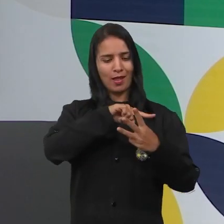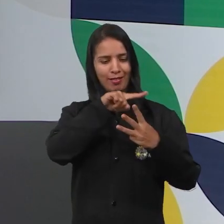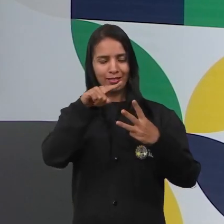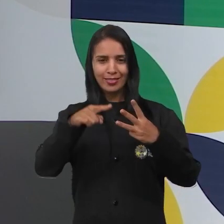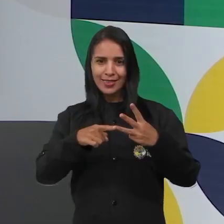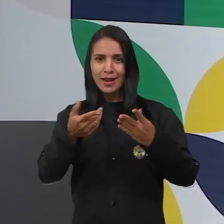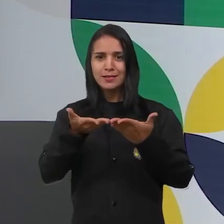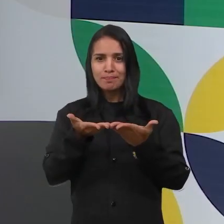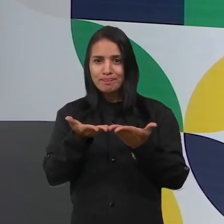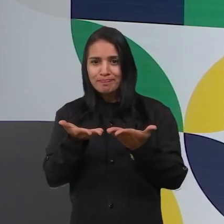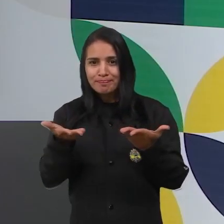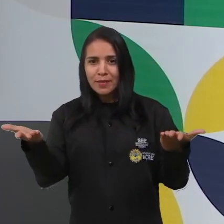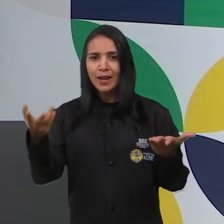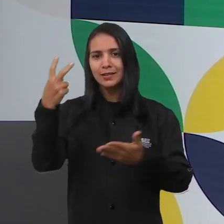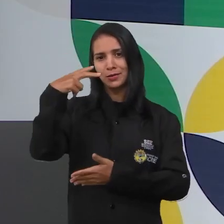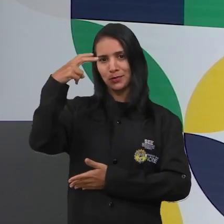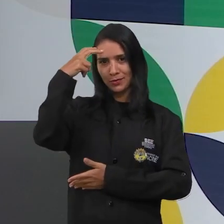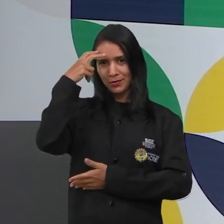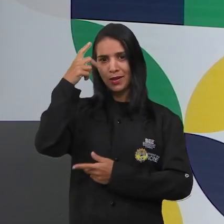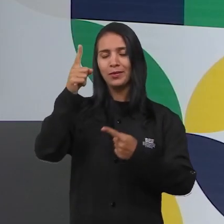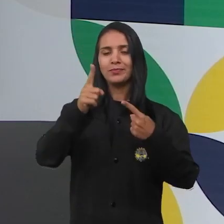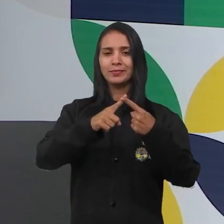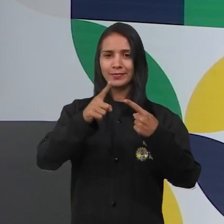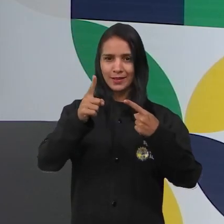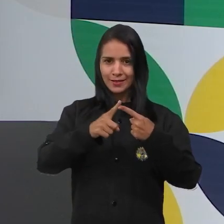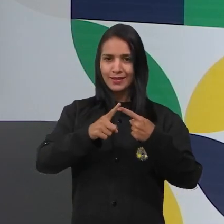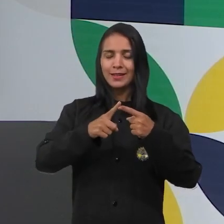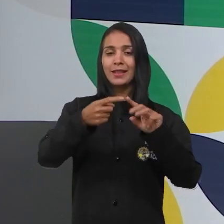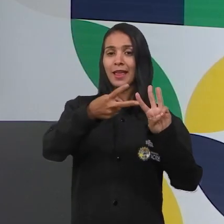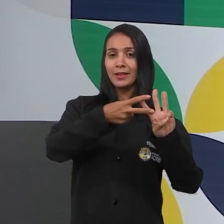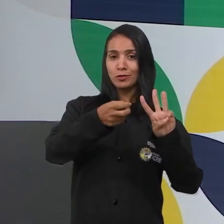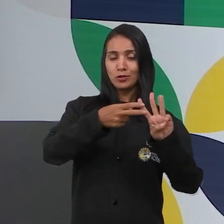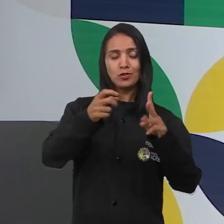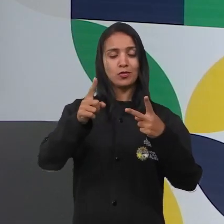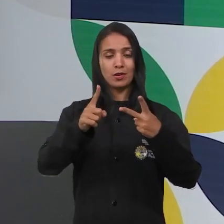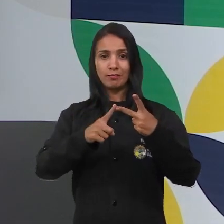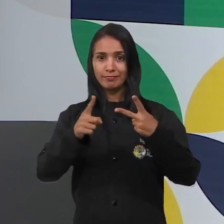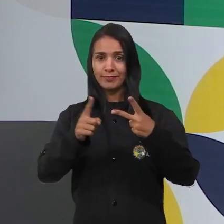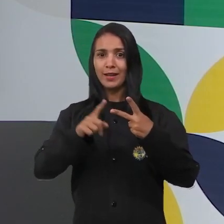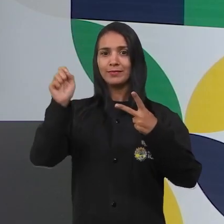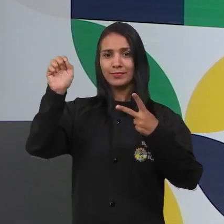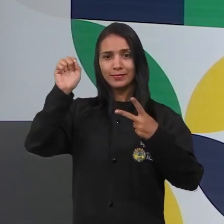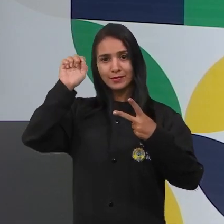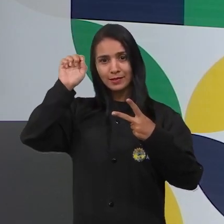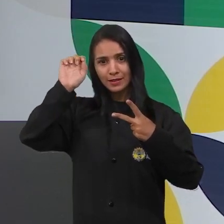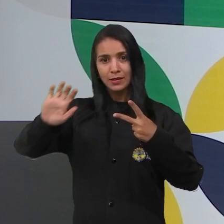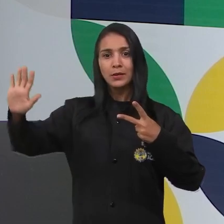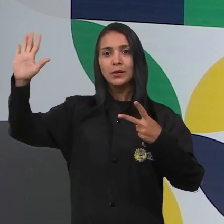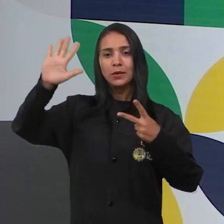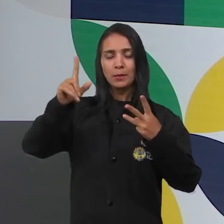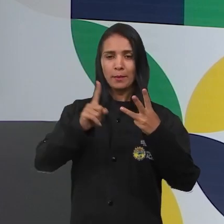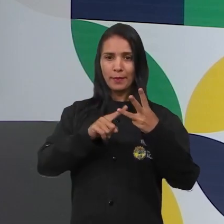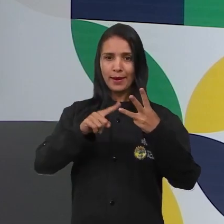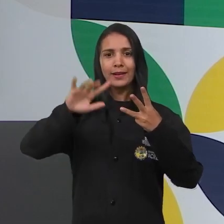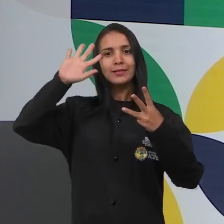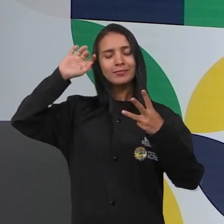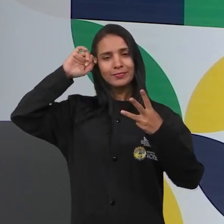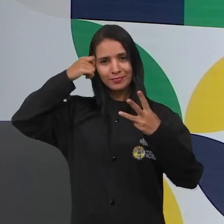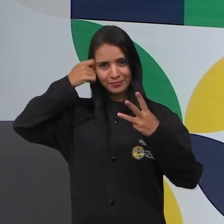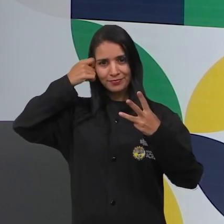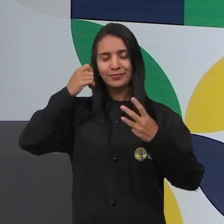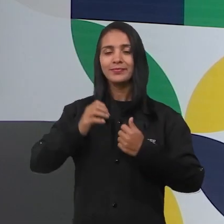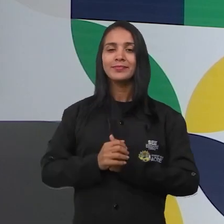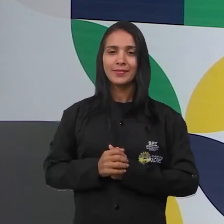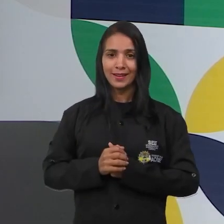matrizes: matriz indígena, matriz europeia e matriz africana, e assim forma-se a população brasileira. Agora,